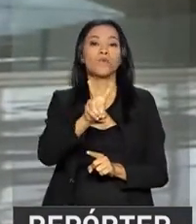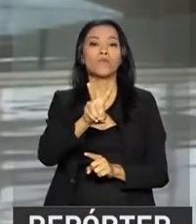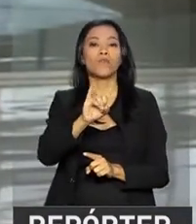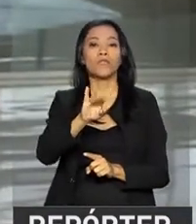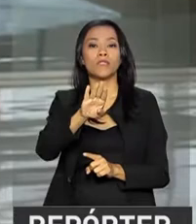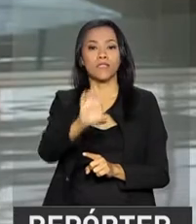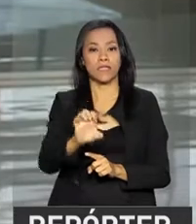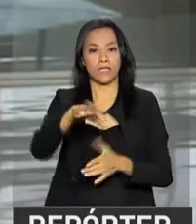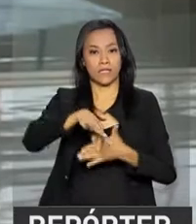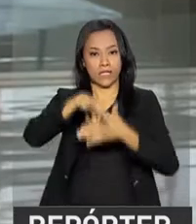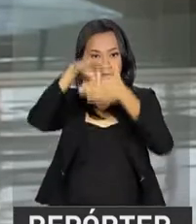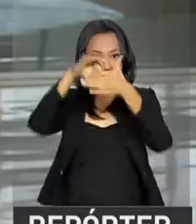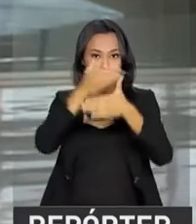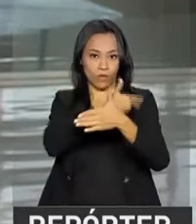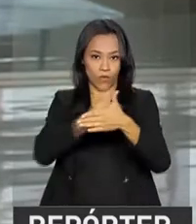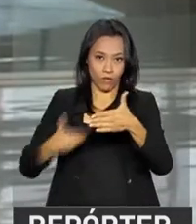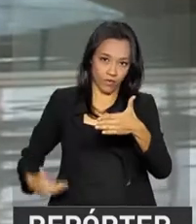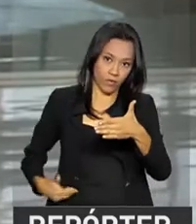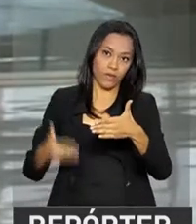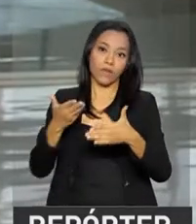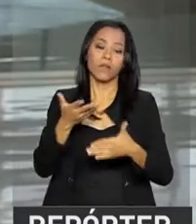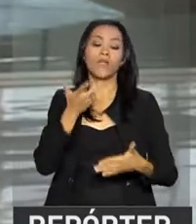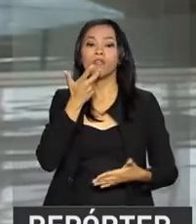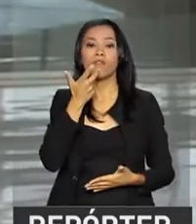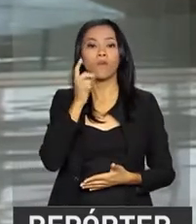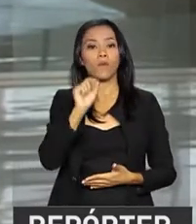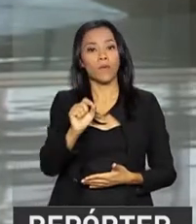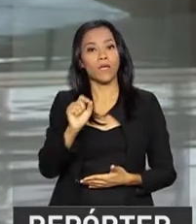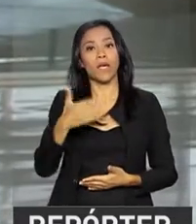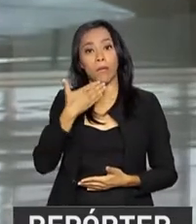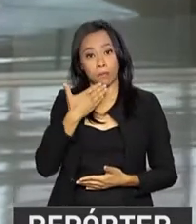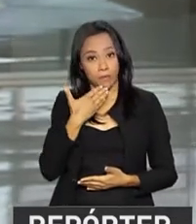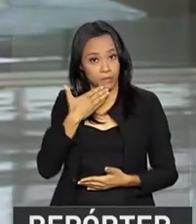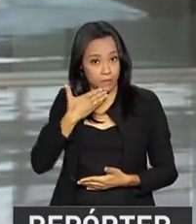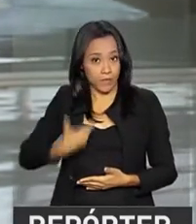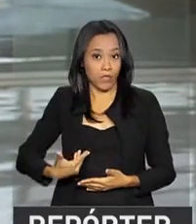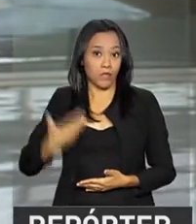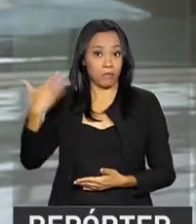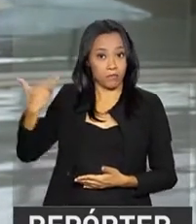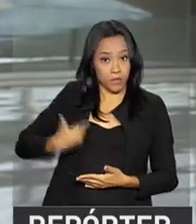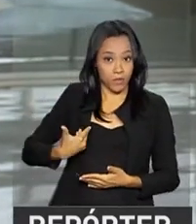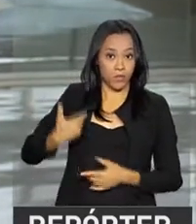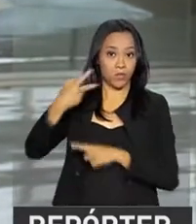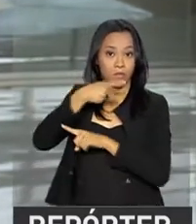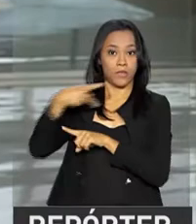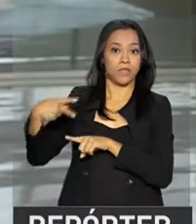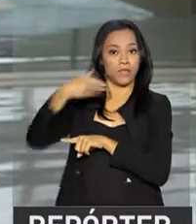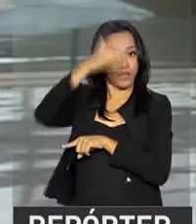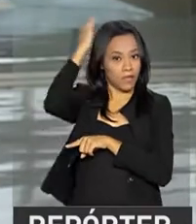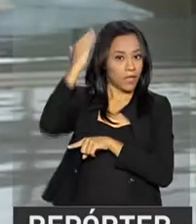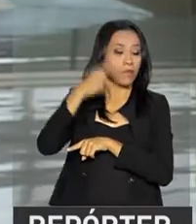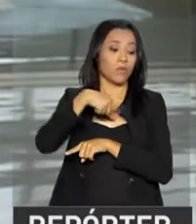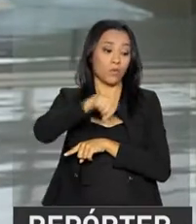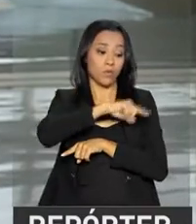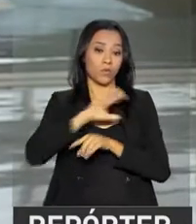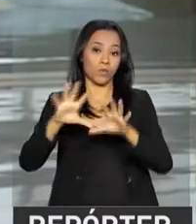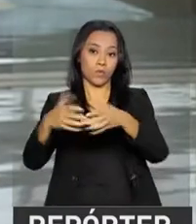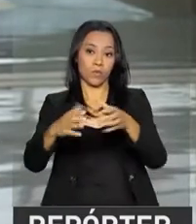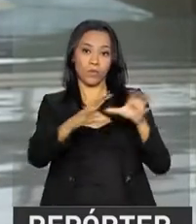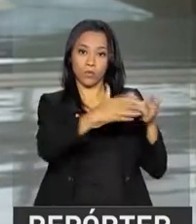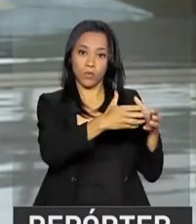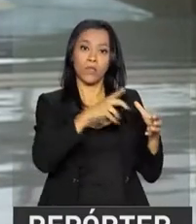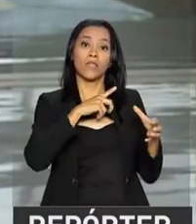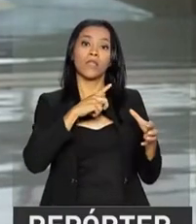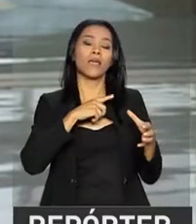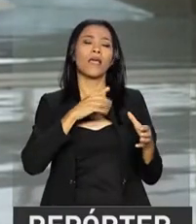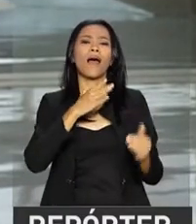na câmara beto mansur ele disse que a pedido do presidente michel temer os partidos da base têm